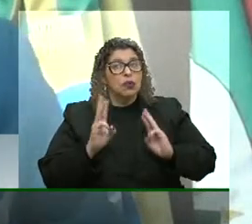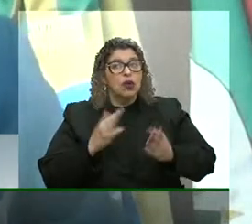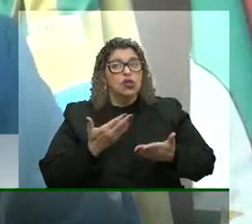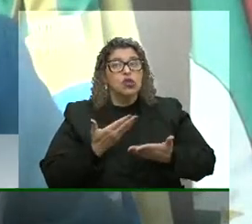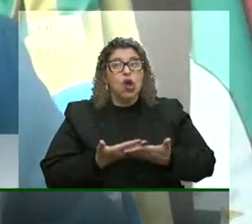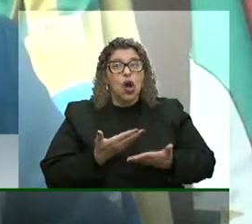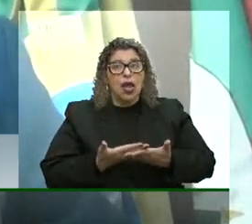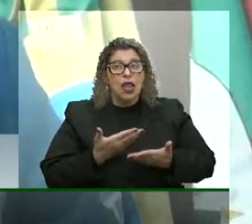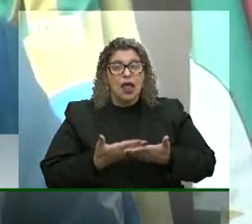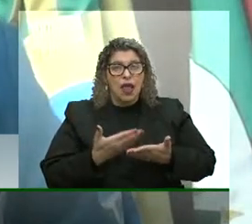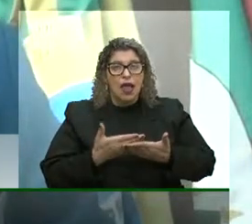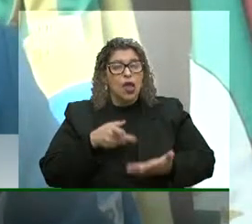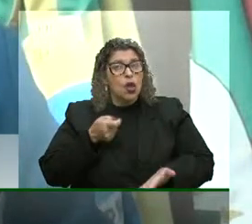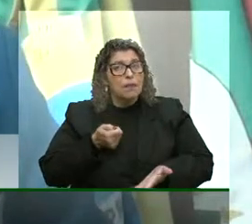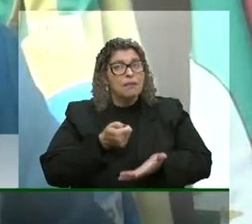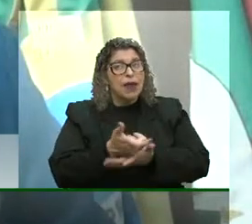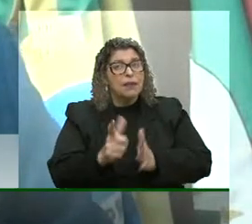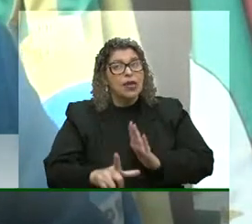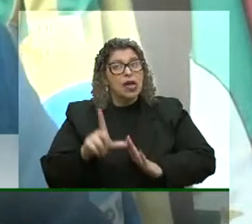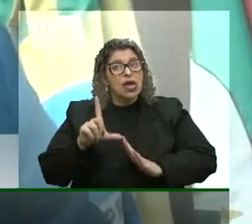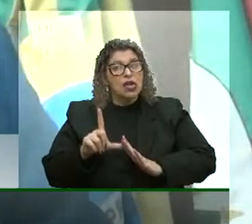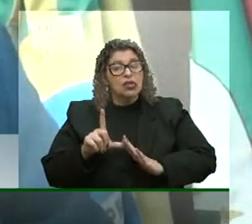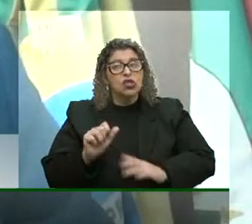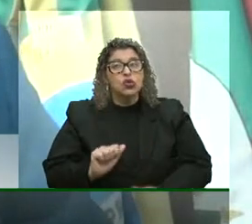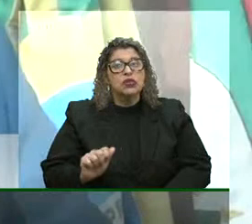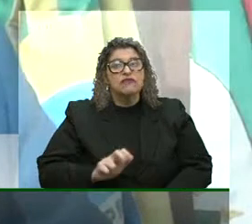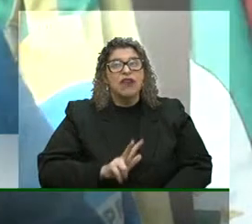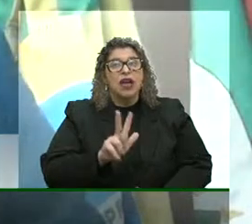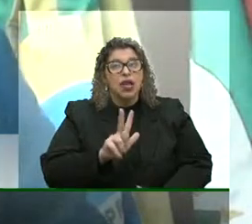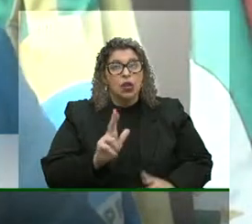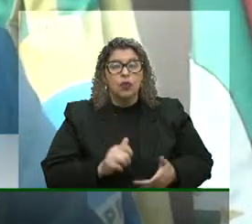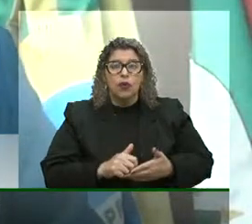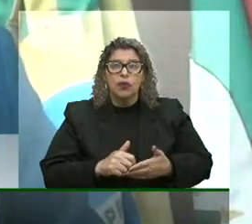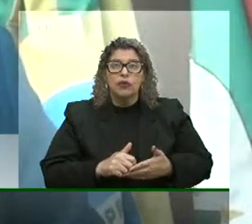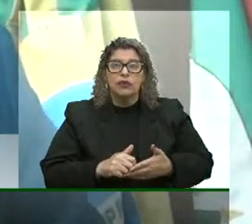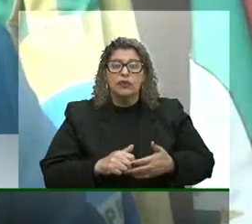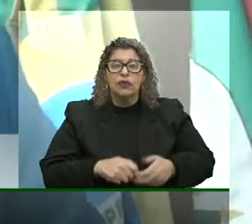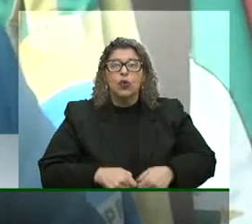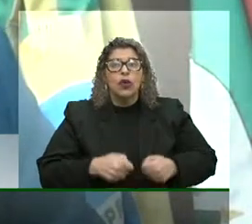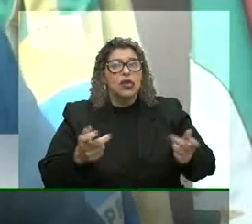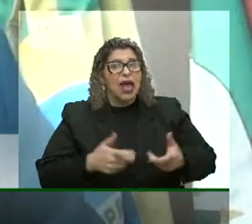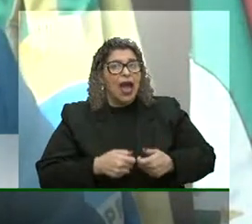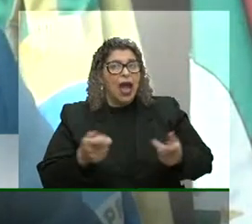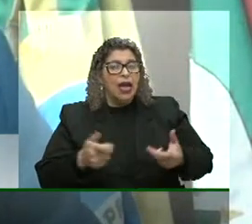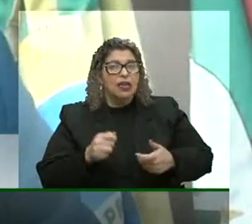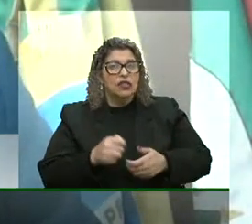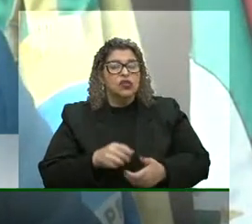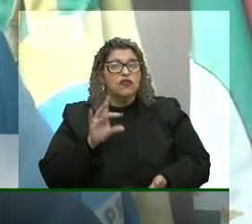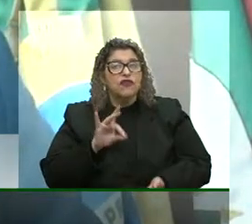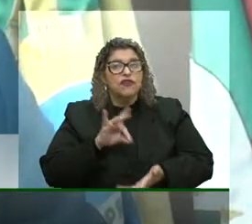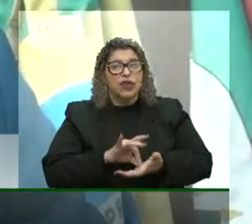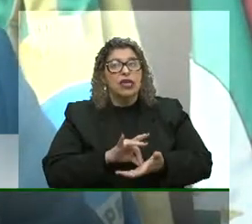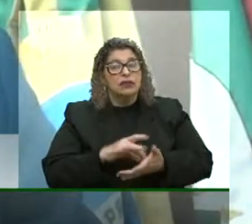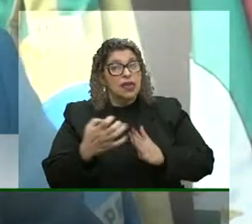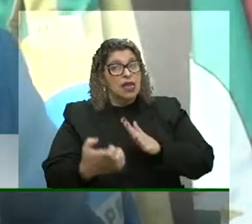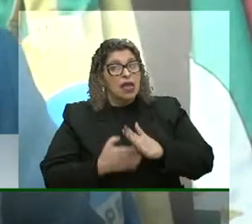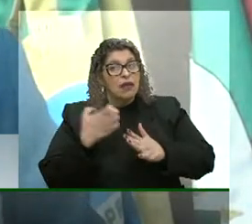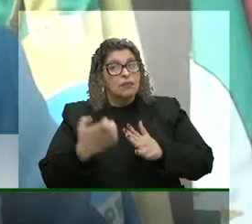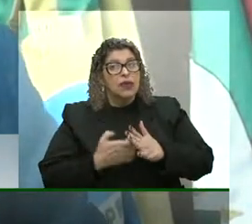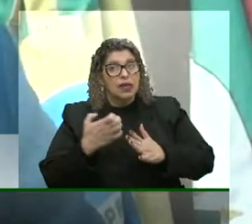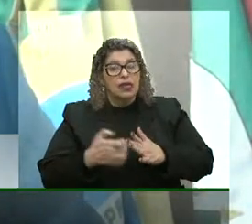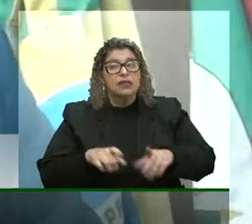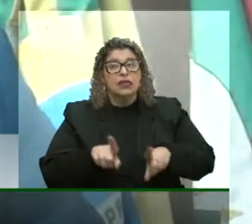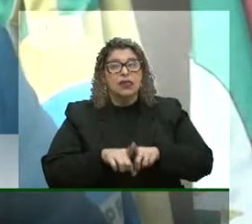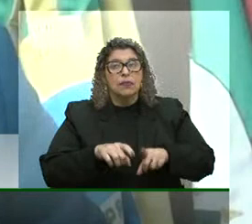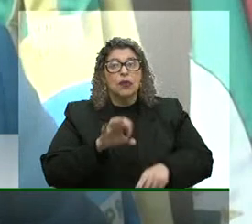efetuando, obviamente, o pagamento antecipado de valores que suportem os custos fixos dessas empresas, bem como também